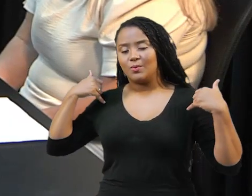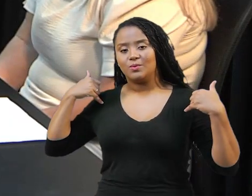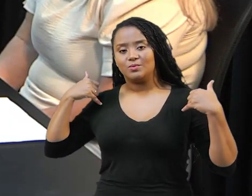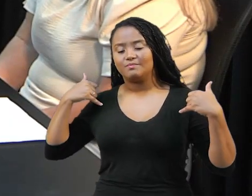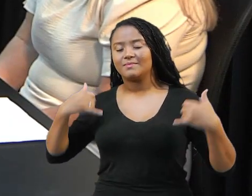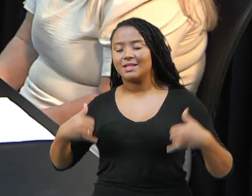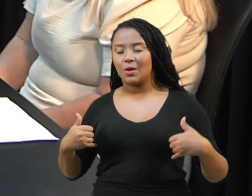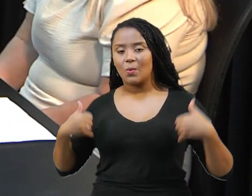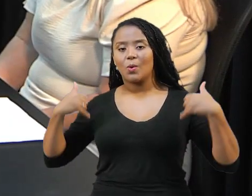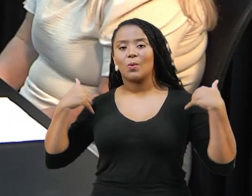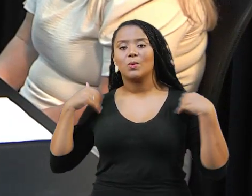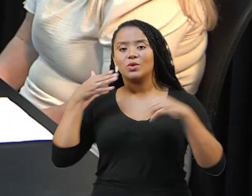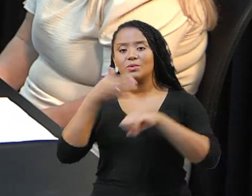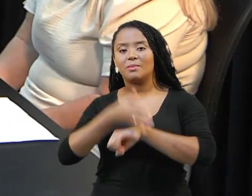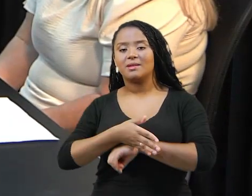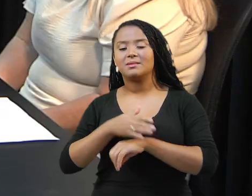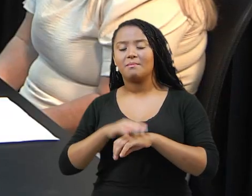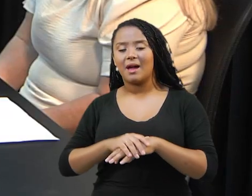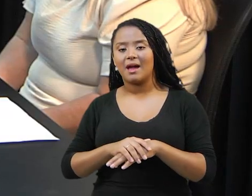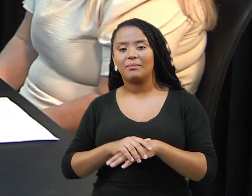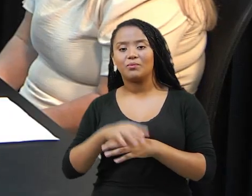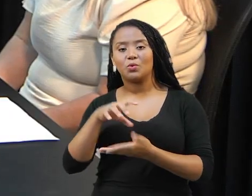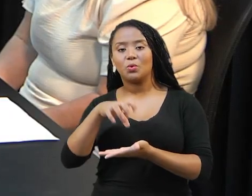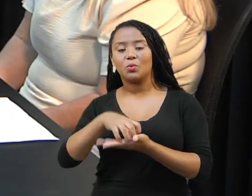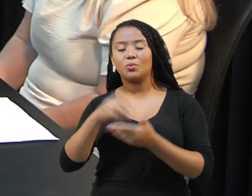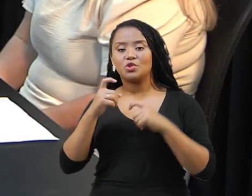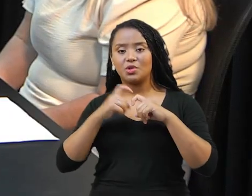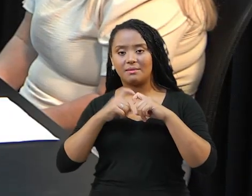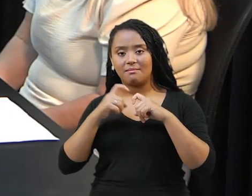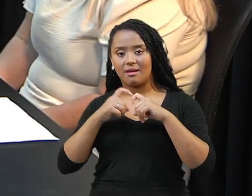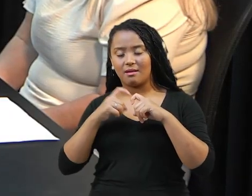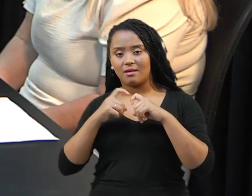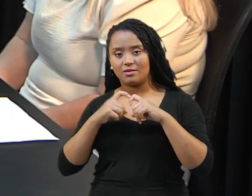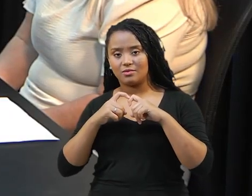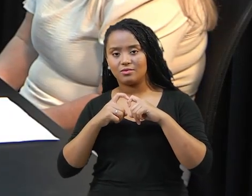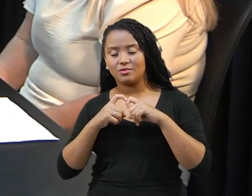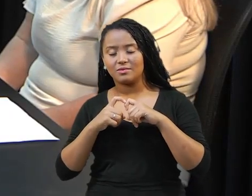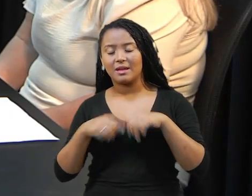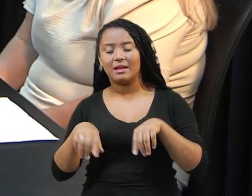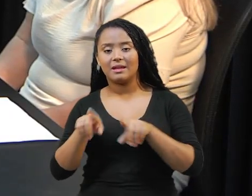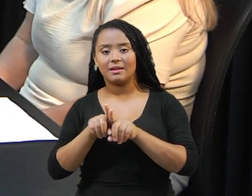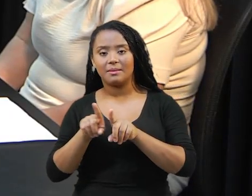de ser do corpo médico, né, do corpo discente